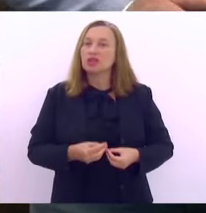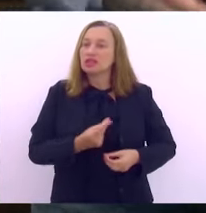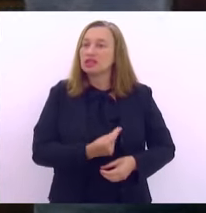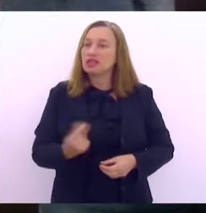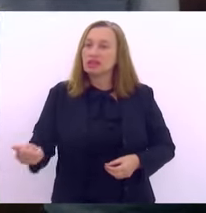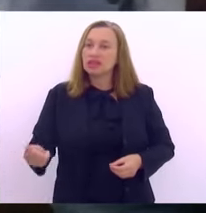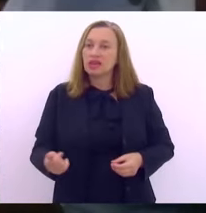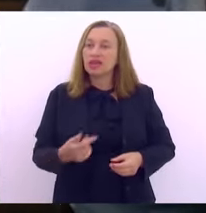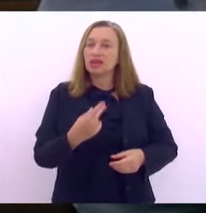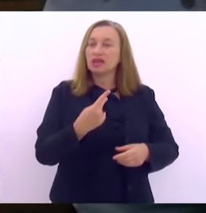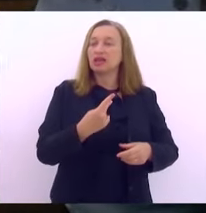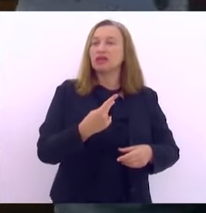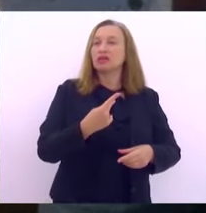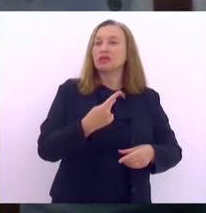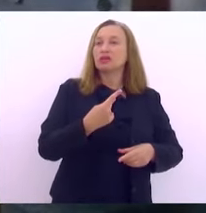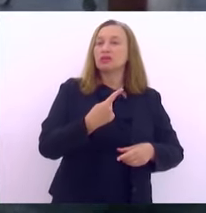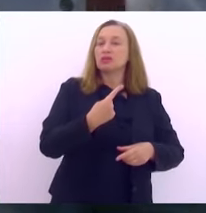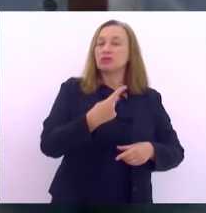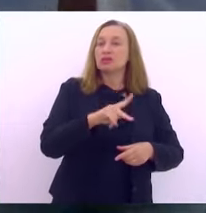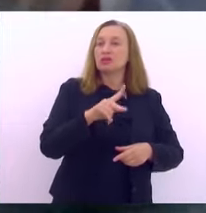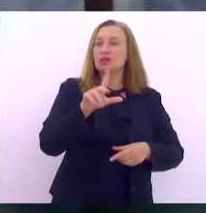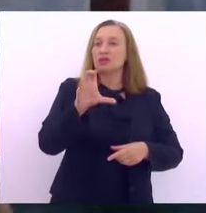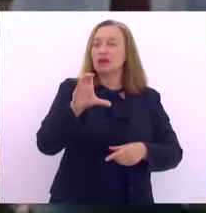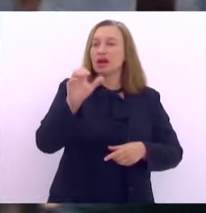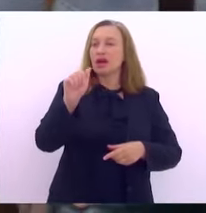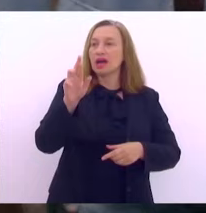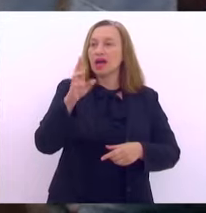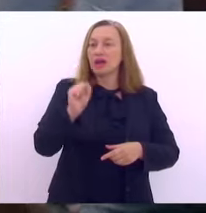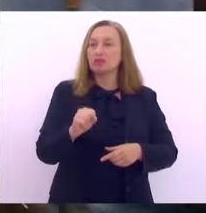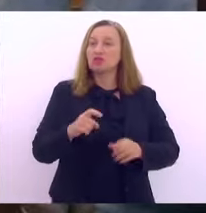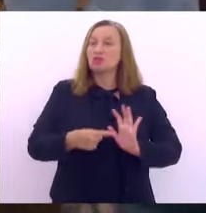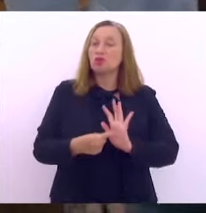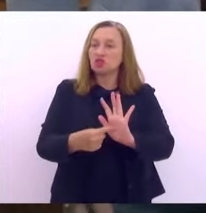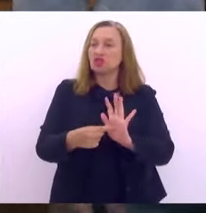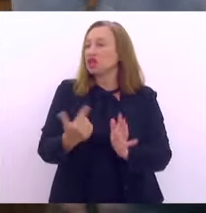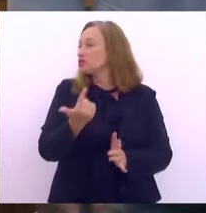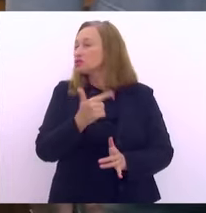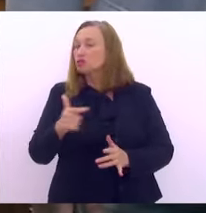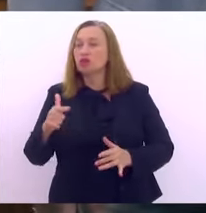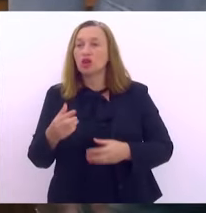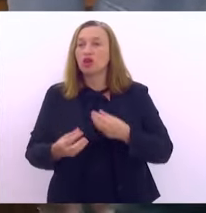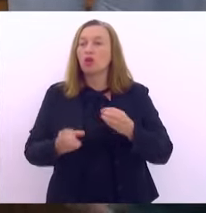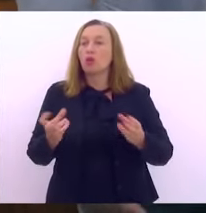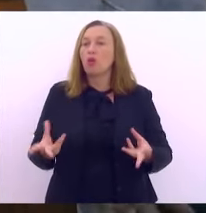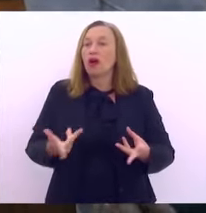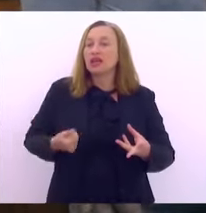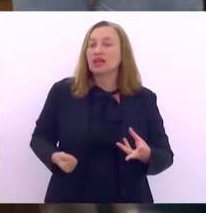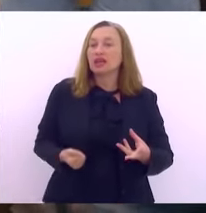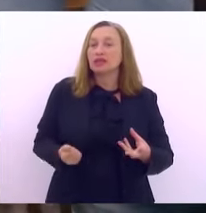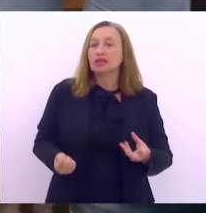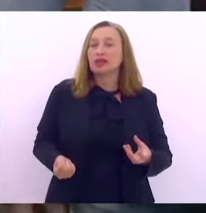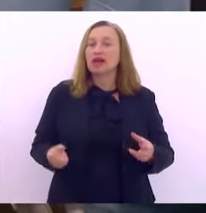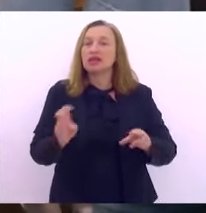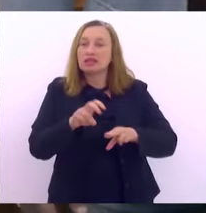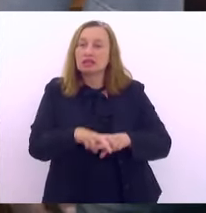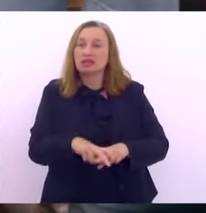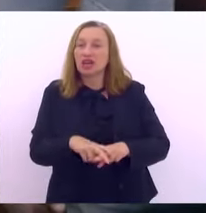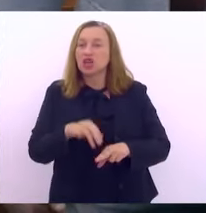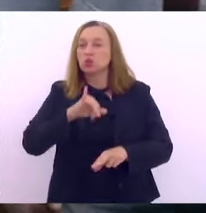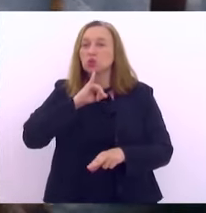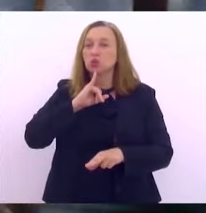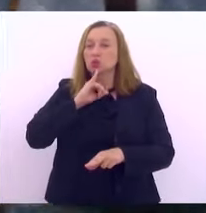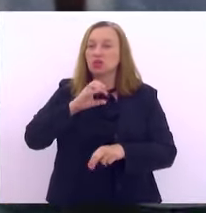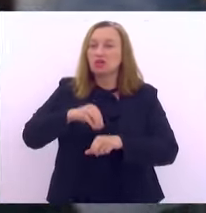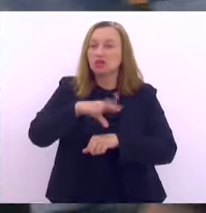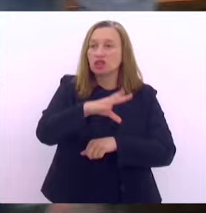prova claramente que ela não tem condições de estar sentada aonde está. Infeliz foi aquele que fez essa